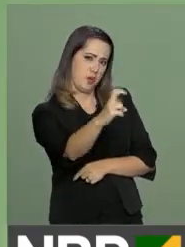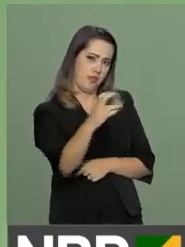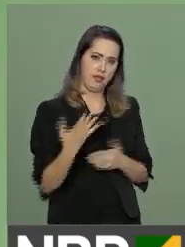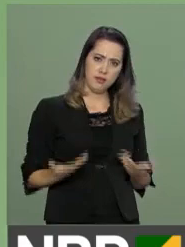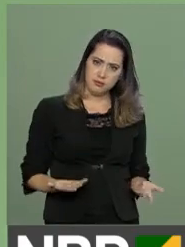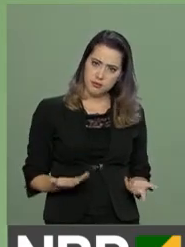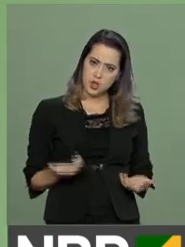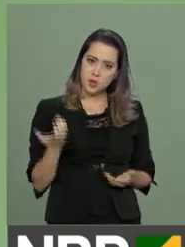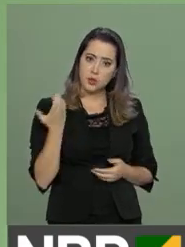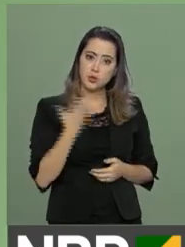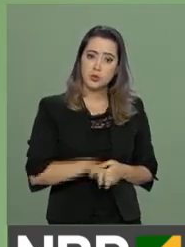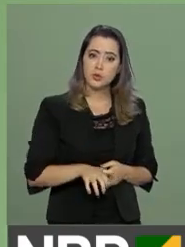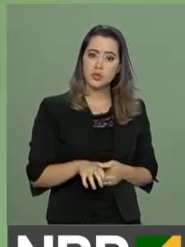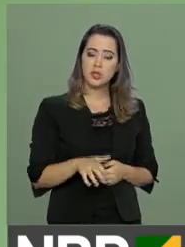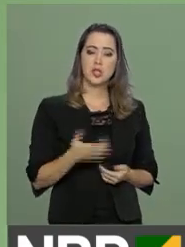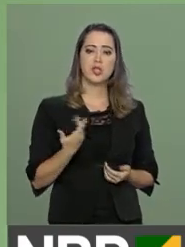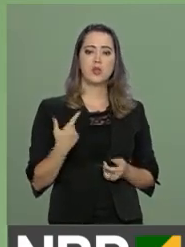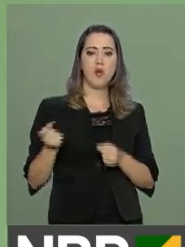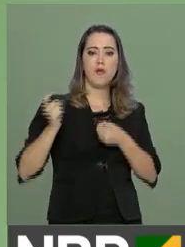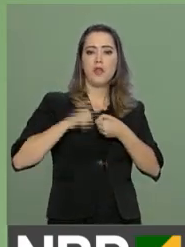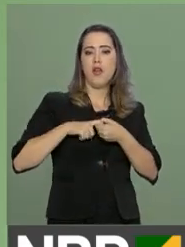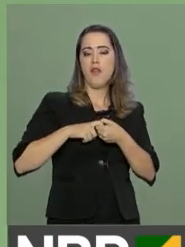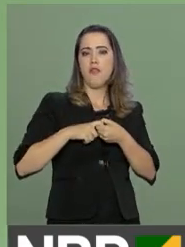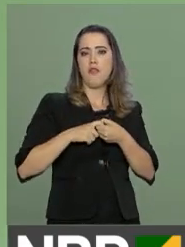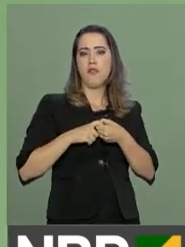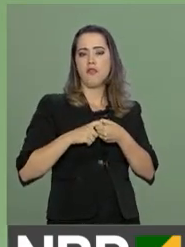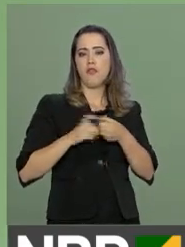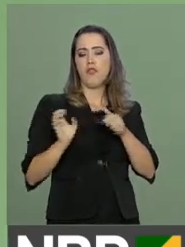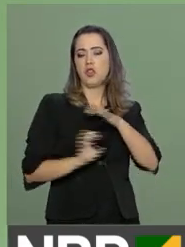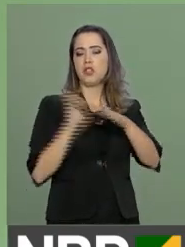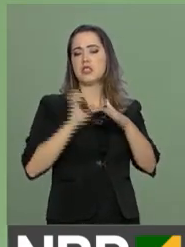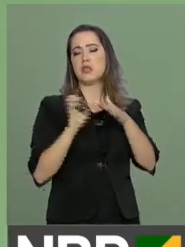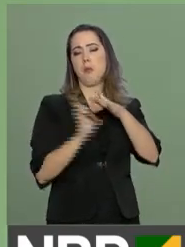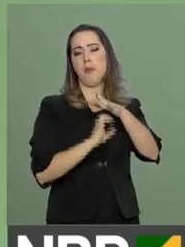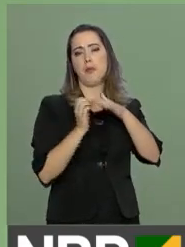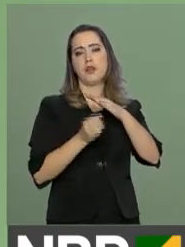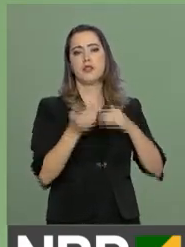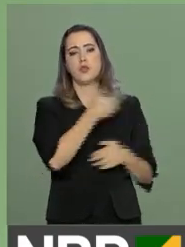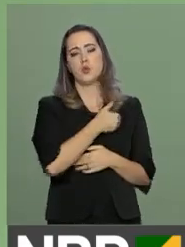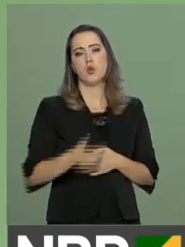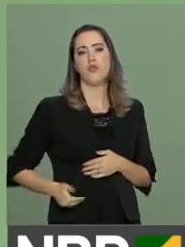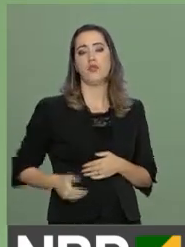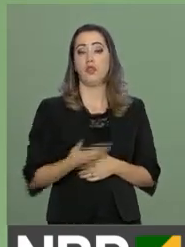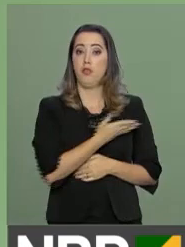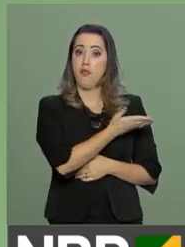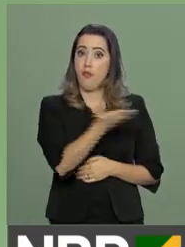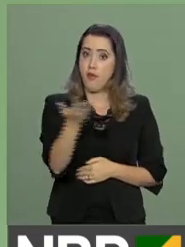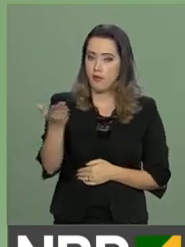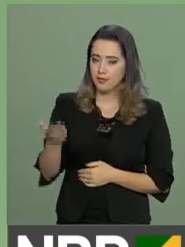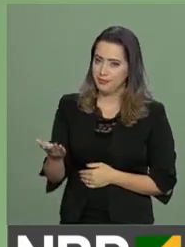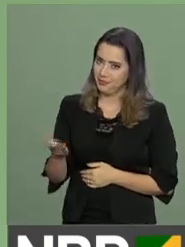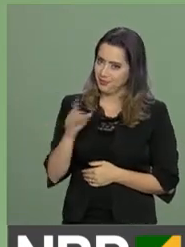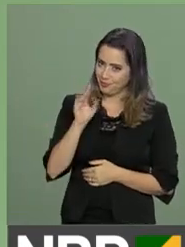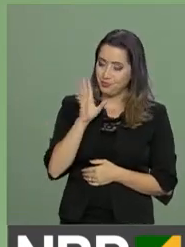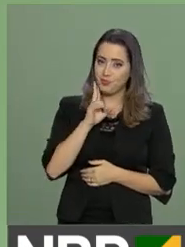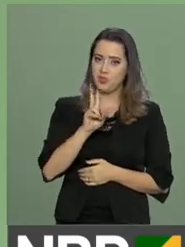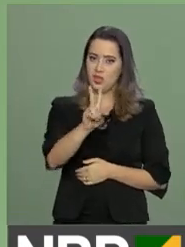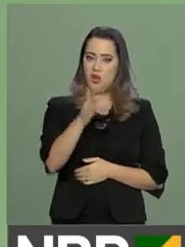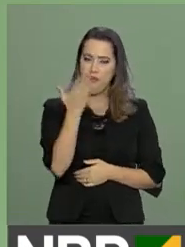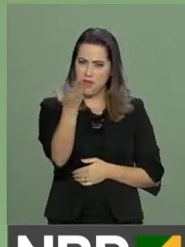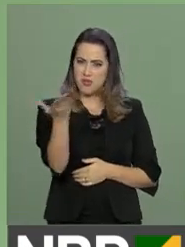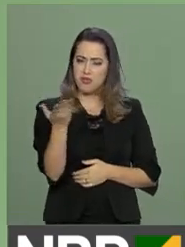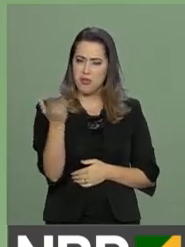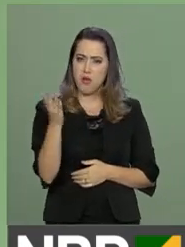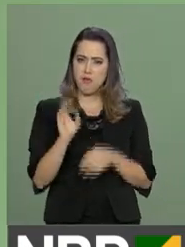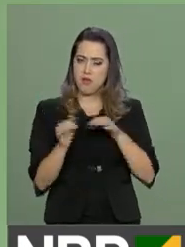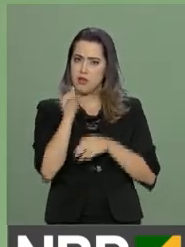14,75%. Eu não quero a recuperação das estatais. Os senhores vejam, senhoras, o que aconteceu com a